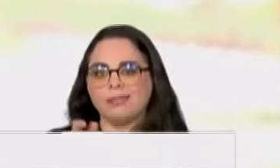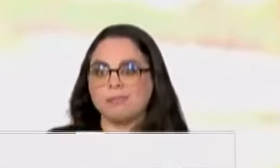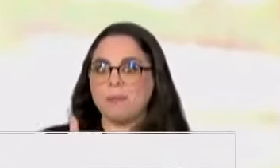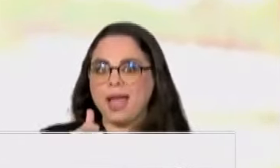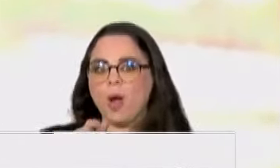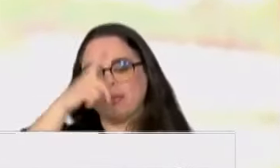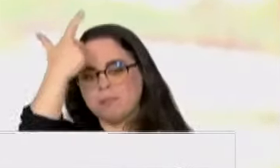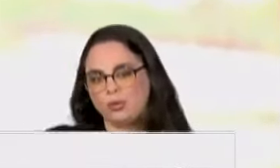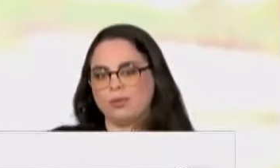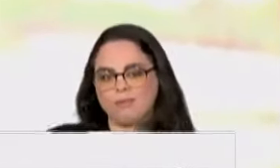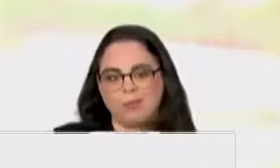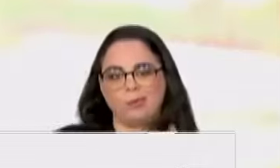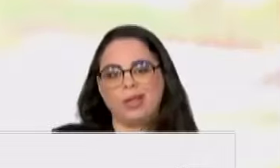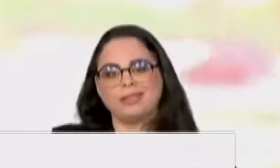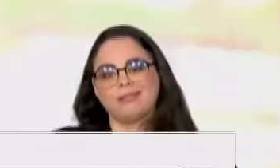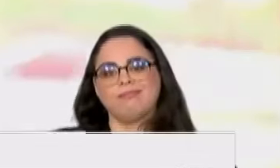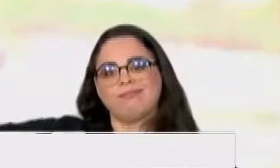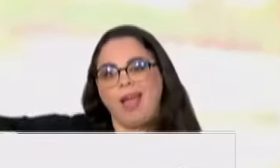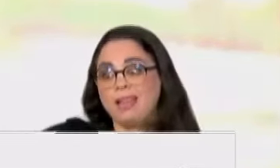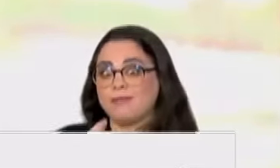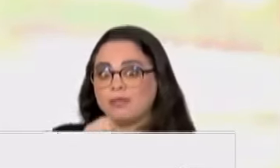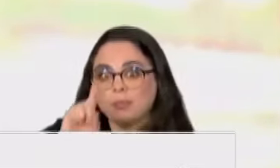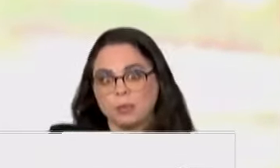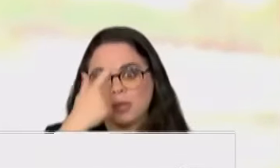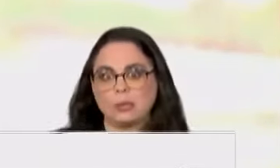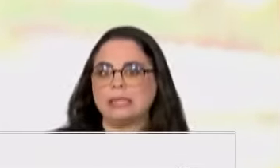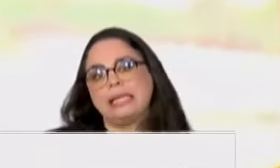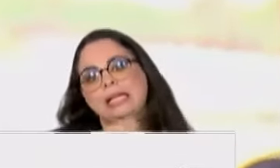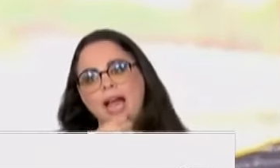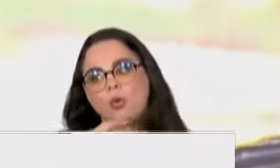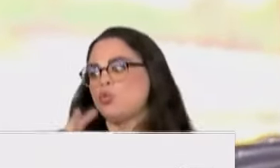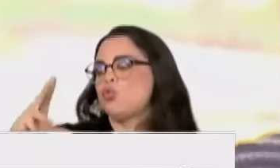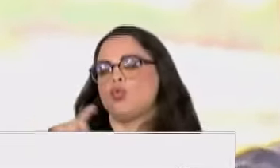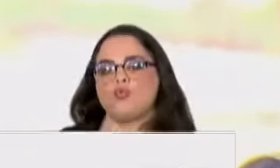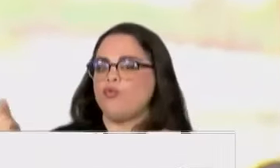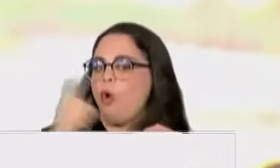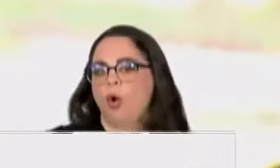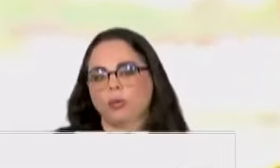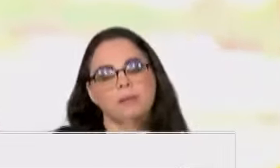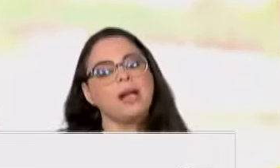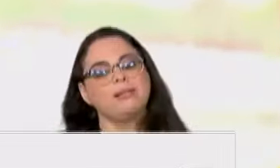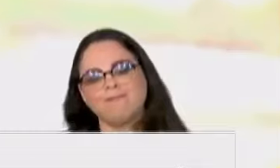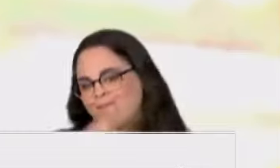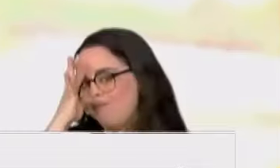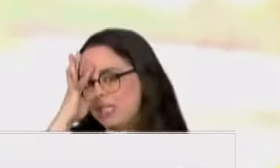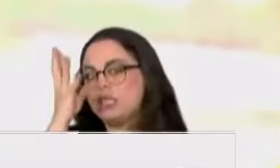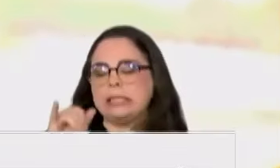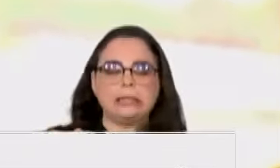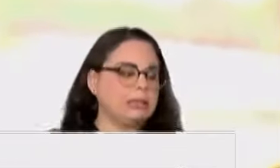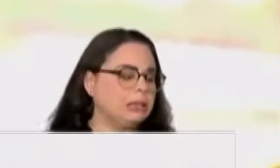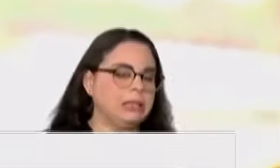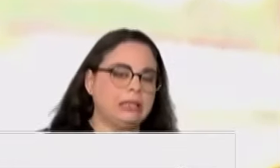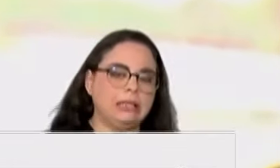comunidades estrangeiras no Oriente Médio, são mais de 20 mil pessoas, obviamente nem todos virão, mas imagino que demande uma estrutura